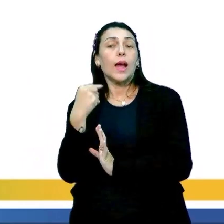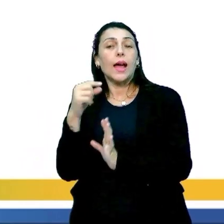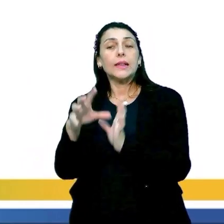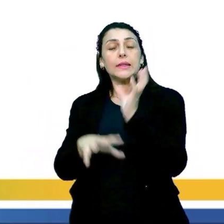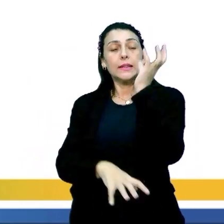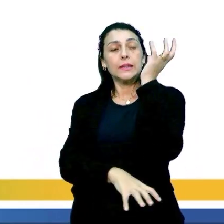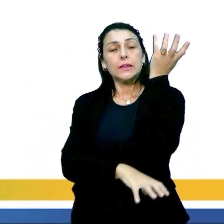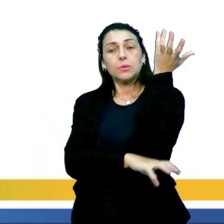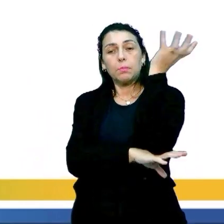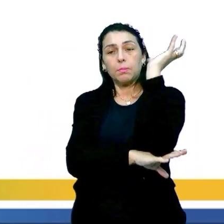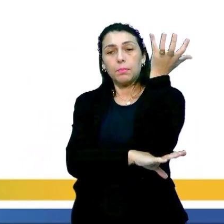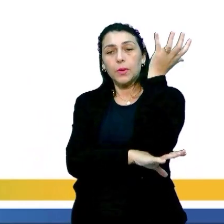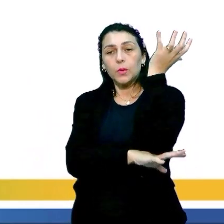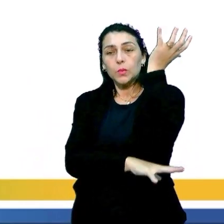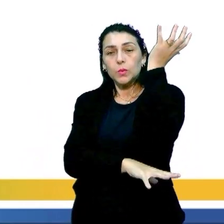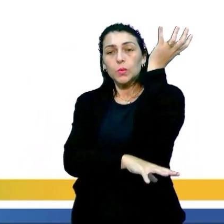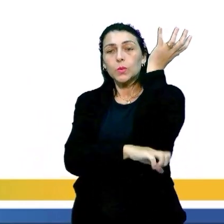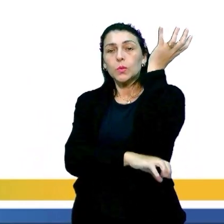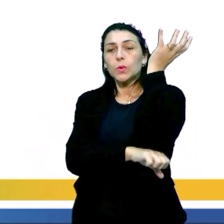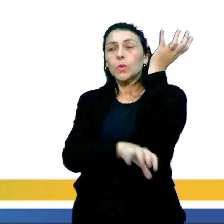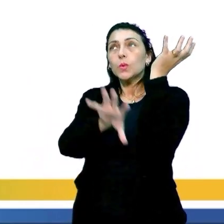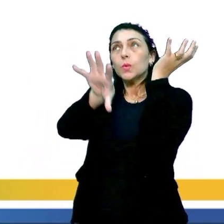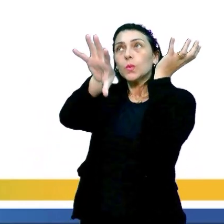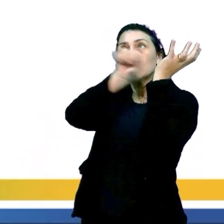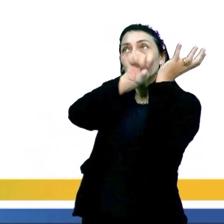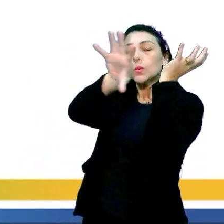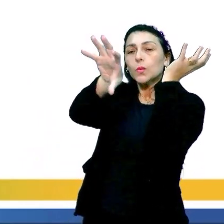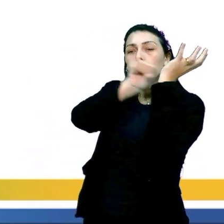as plantas sequestraram o